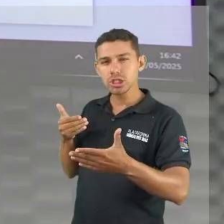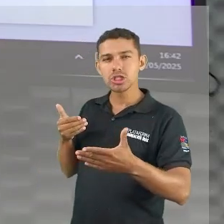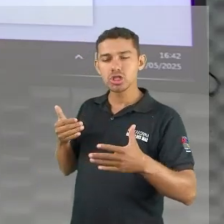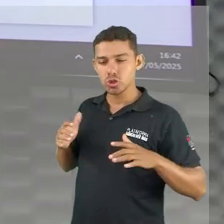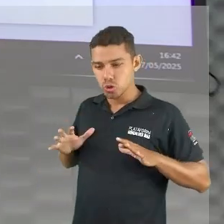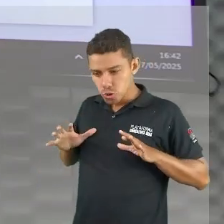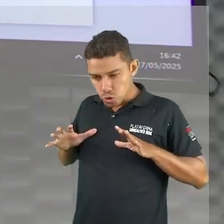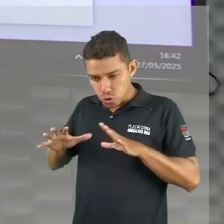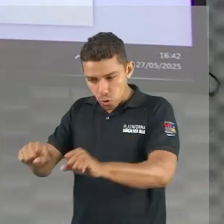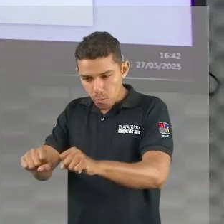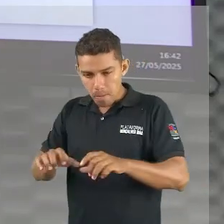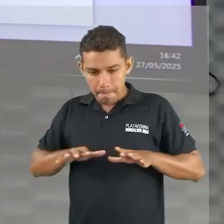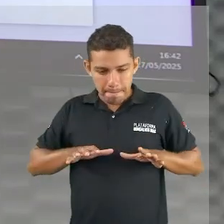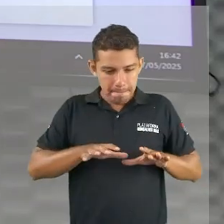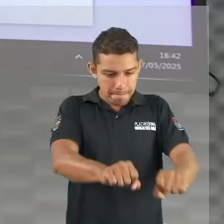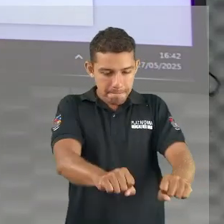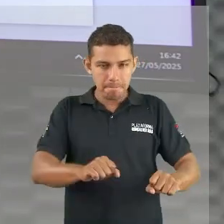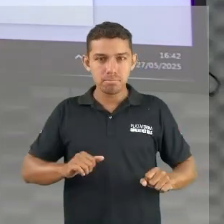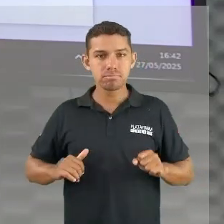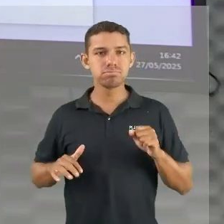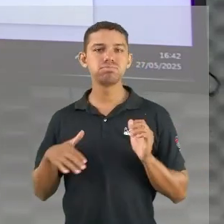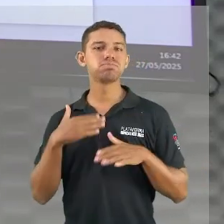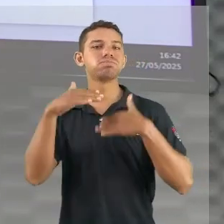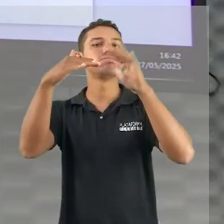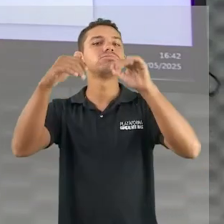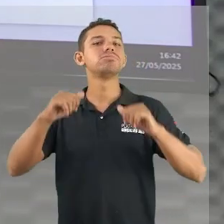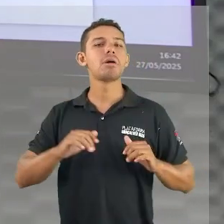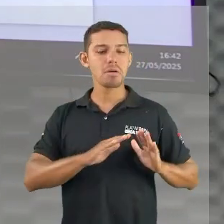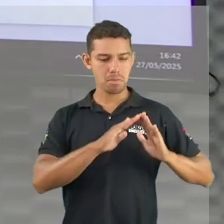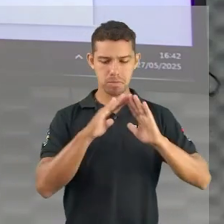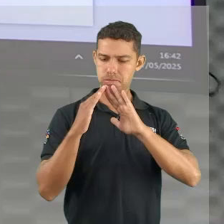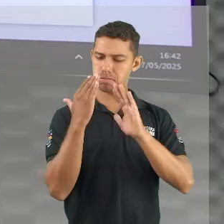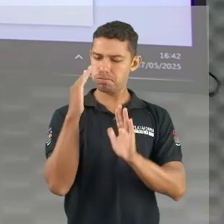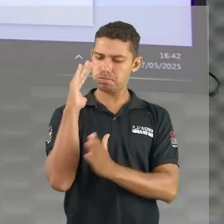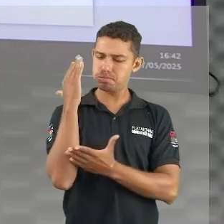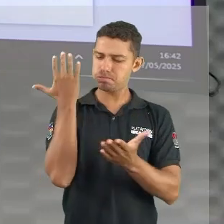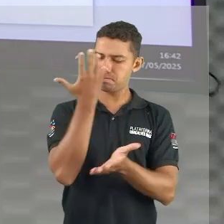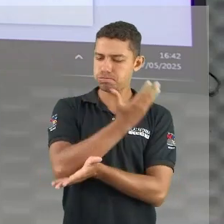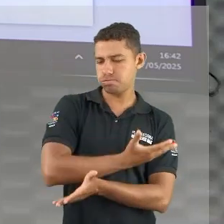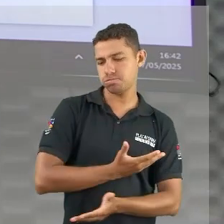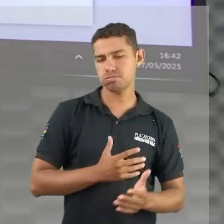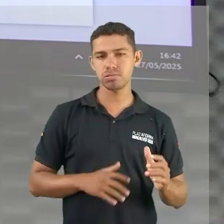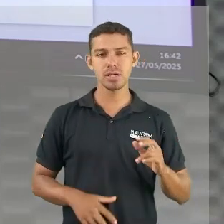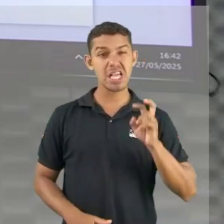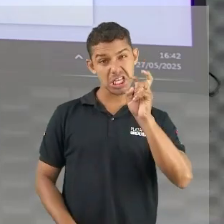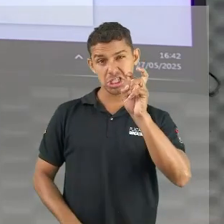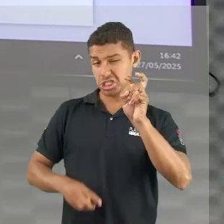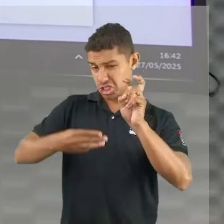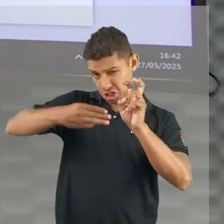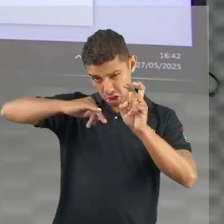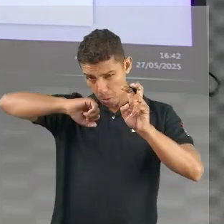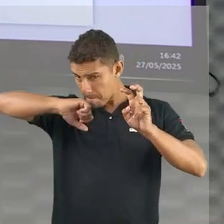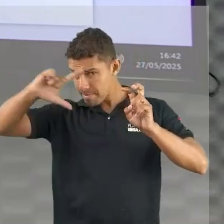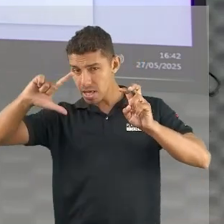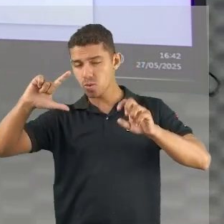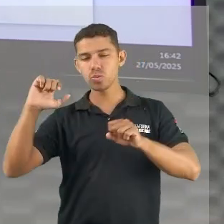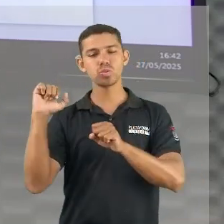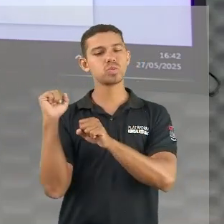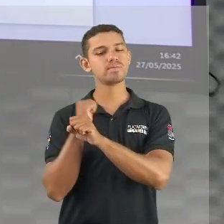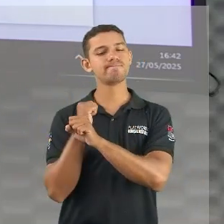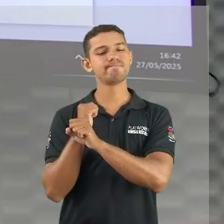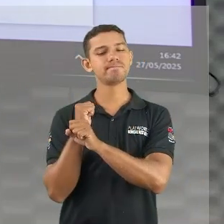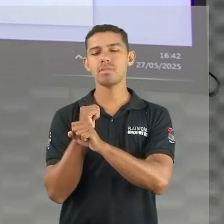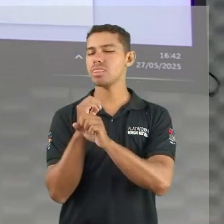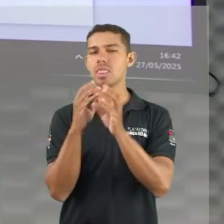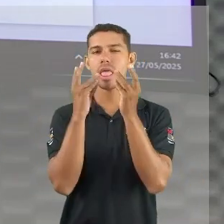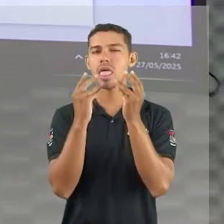dominação, de uma noção de progresso, né, ela esteve 5.000 anos sem nenhuma devastação do